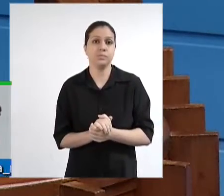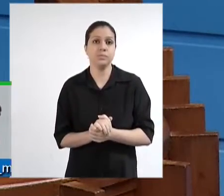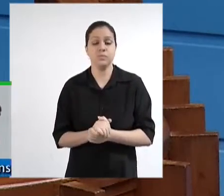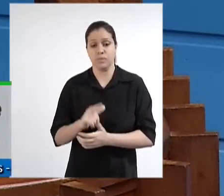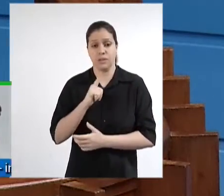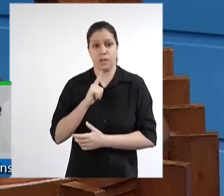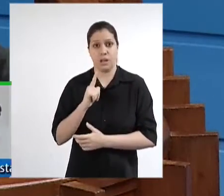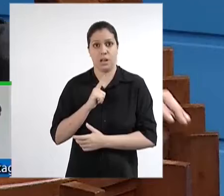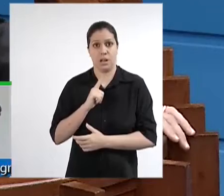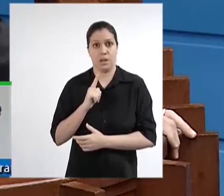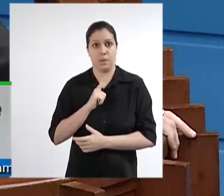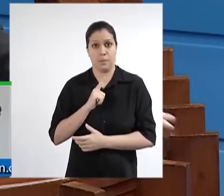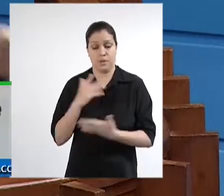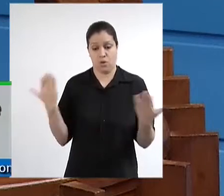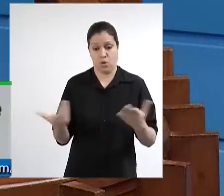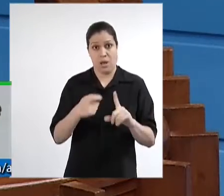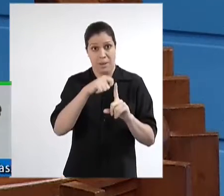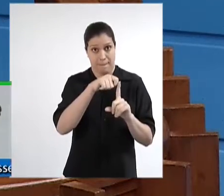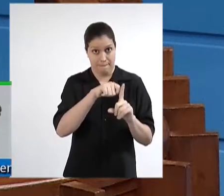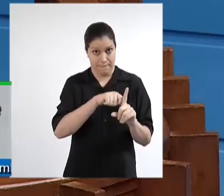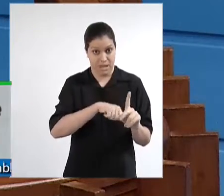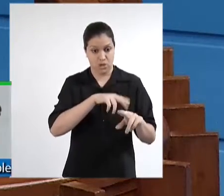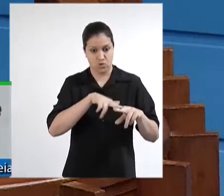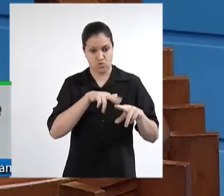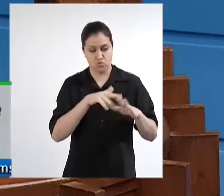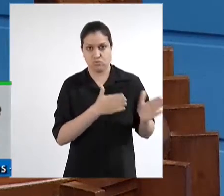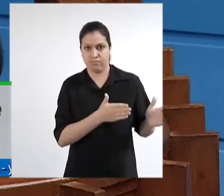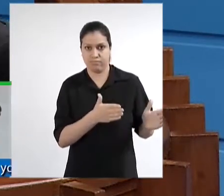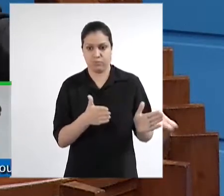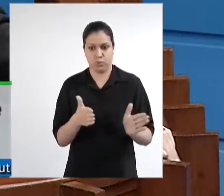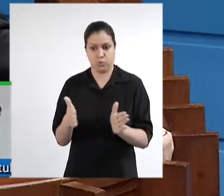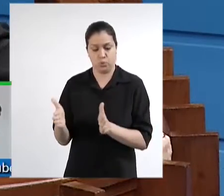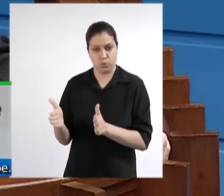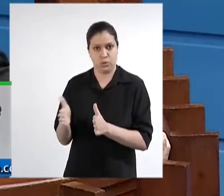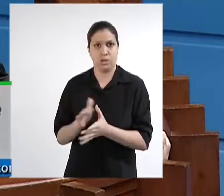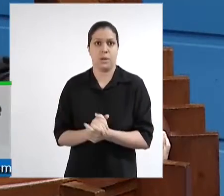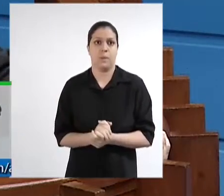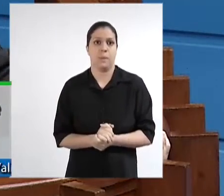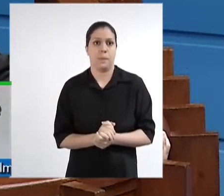ao longo do Junho Prata, o junho que foi